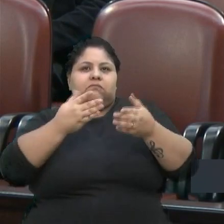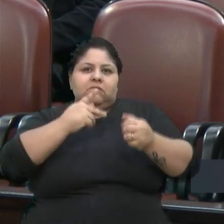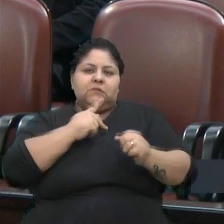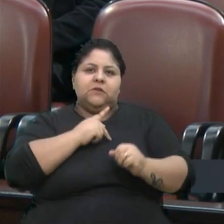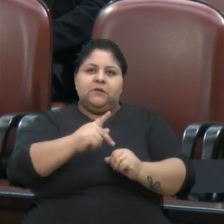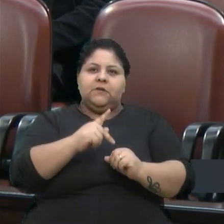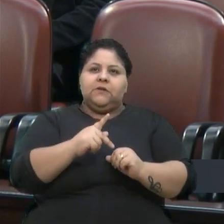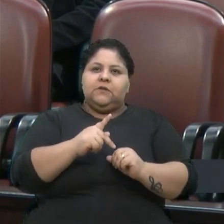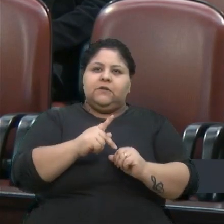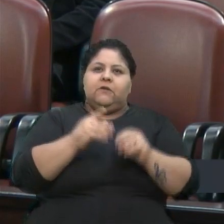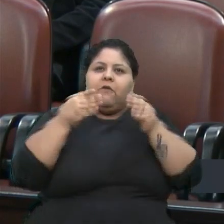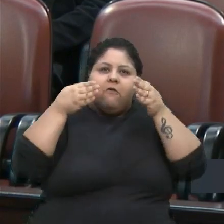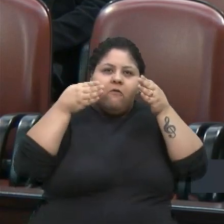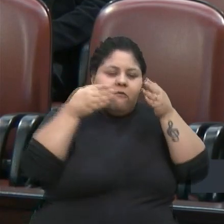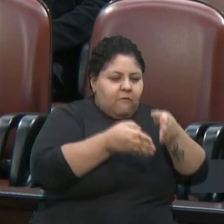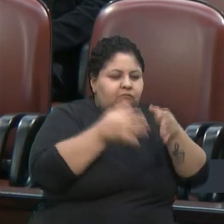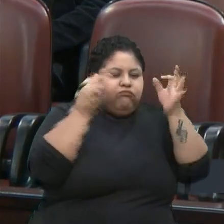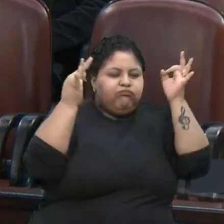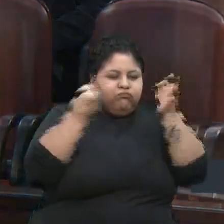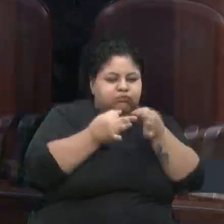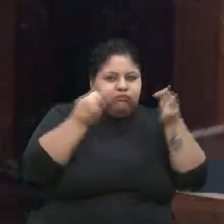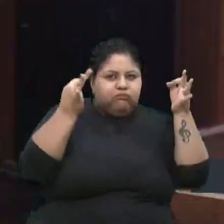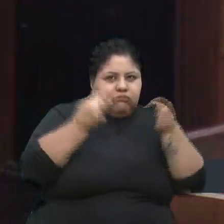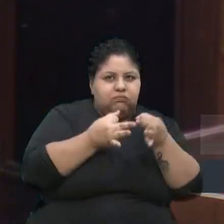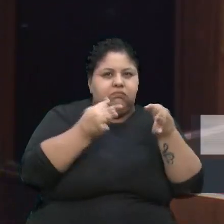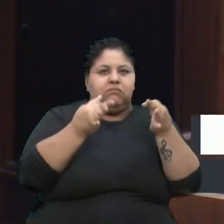Poder Legislativo, com o seguinte teor.